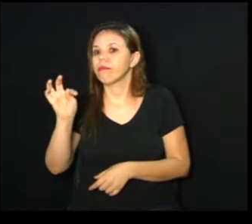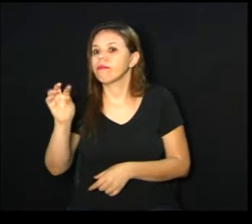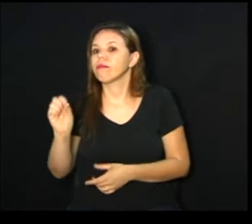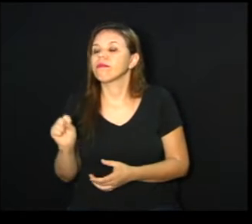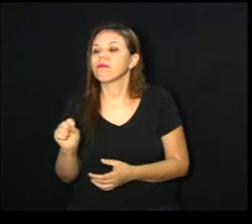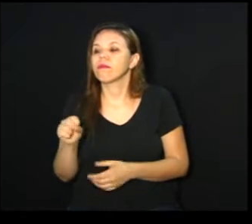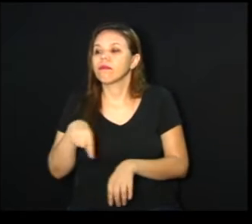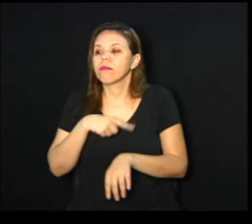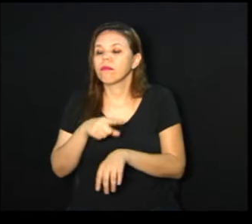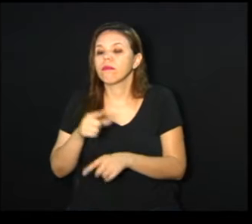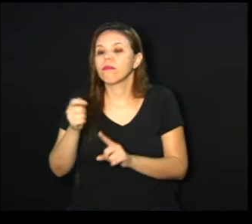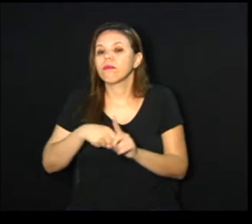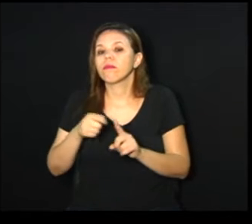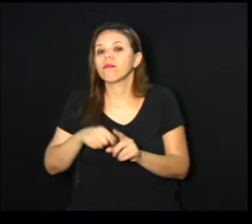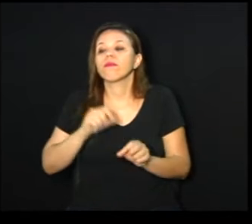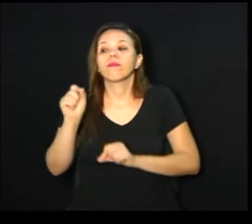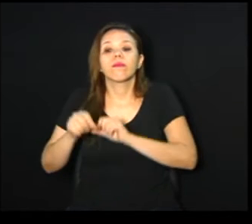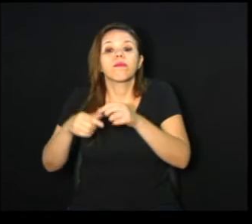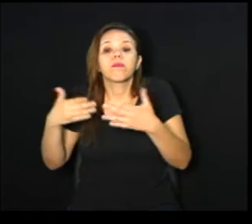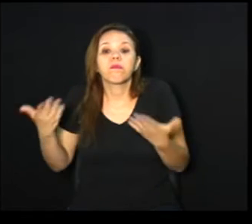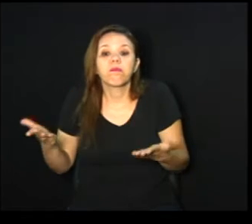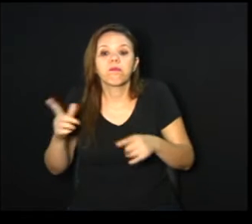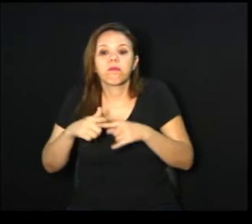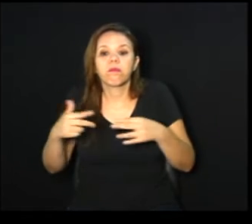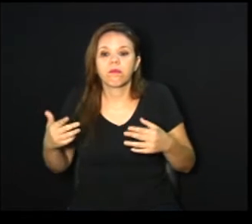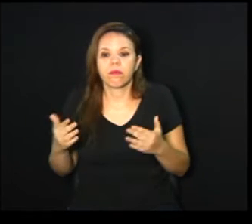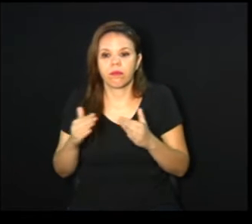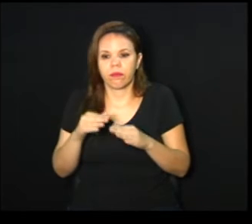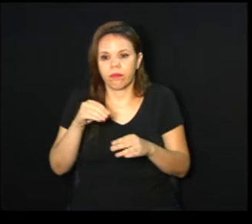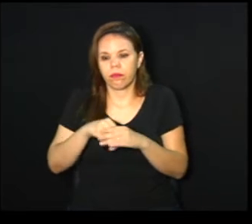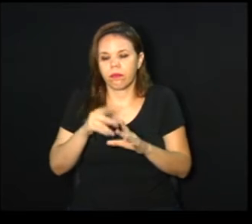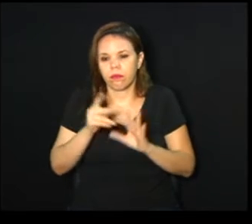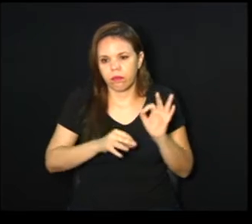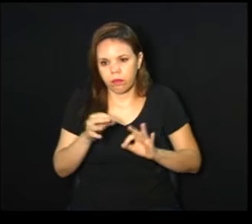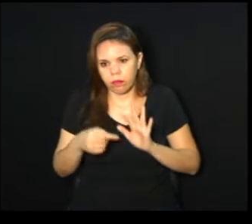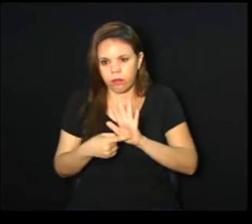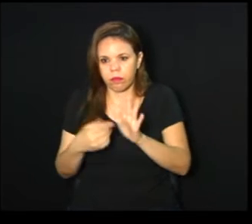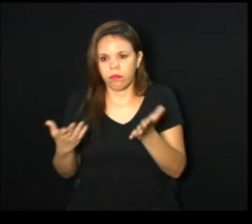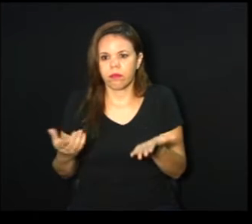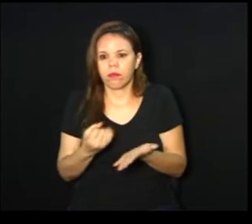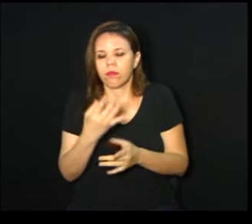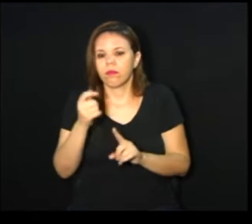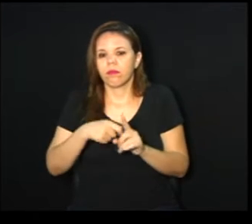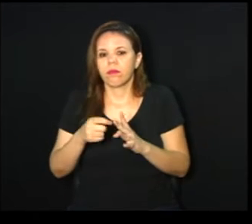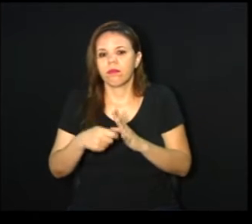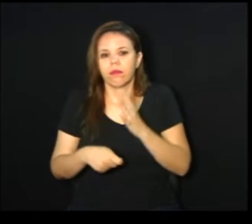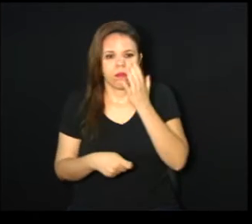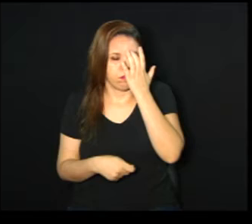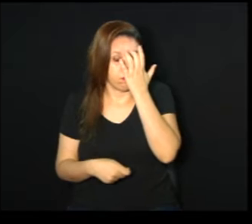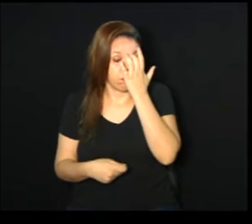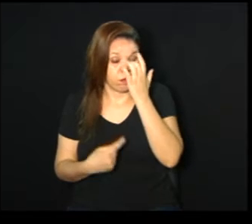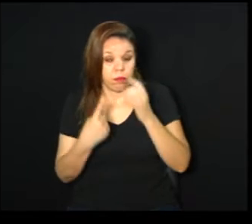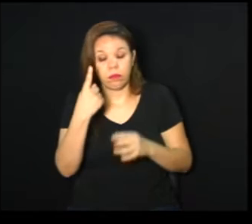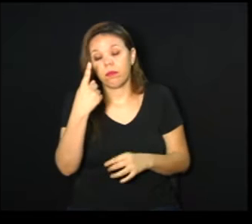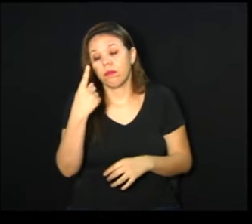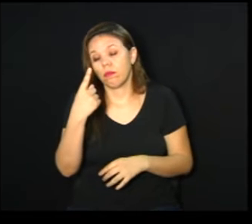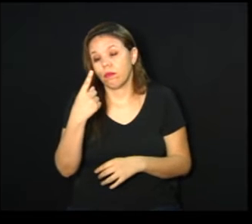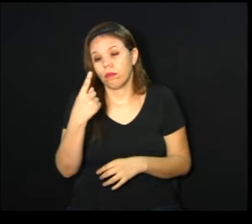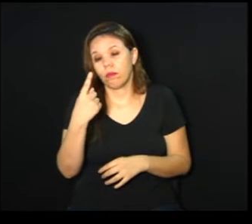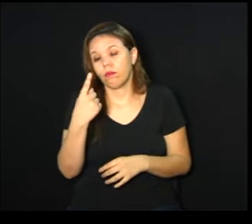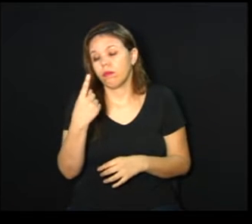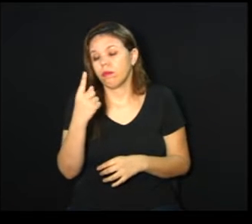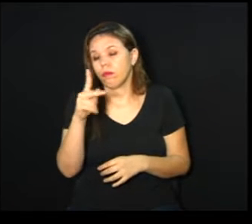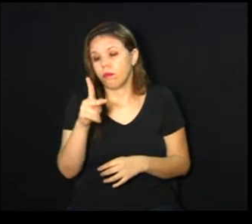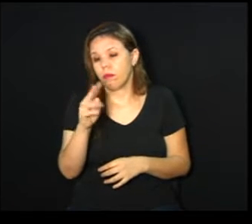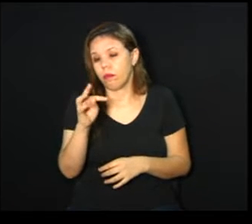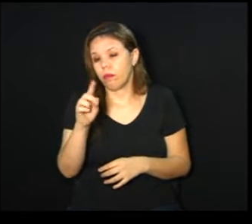em quê? Então, esse projeto veio para isso, para dizer, no mês eu consumi 1 kWh para minha geladeira,